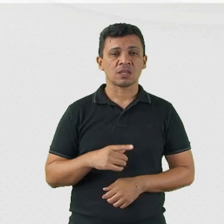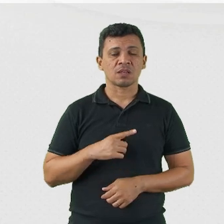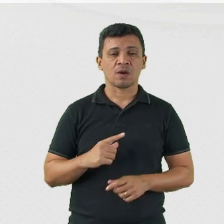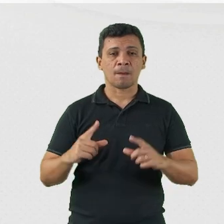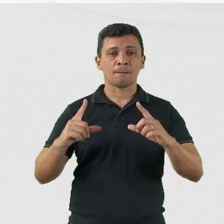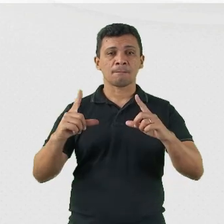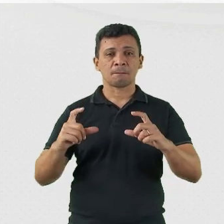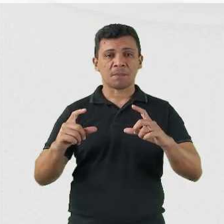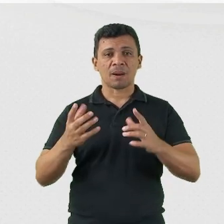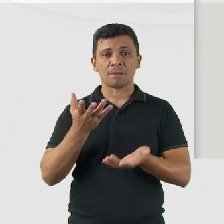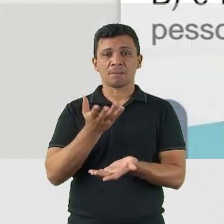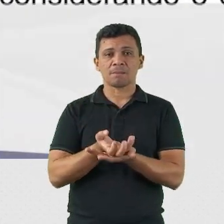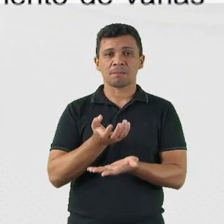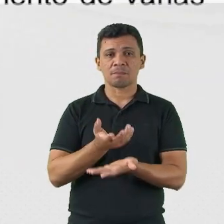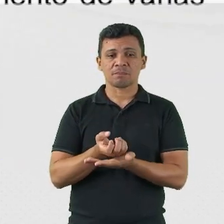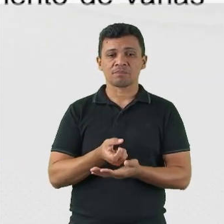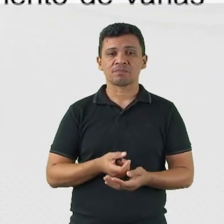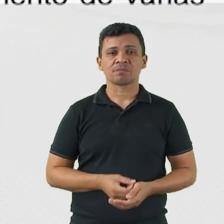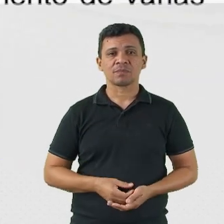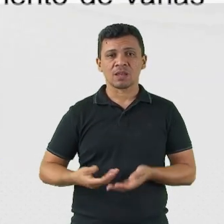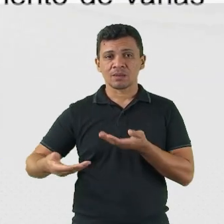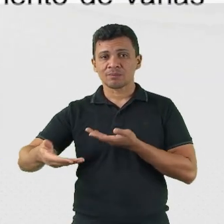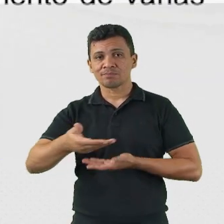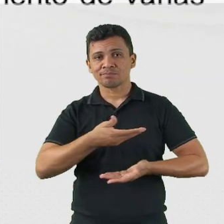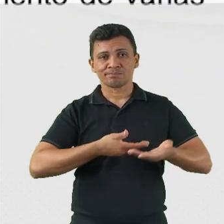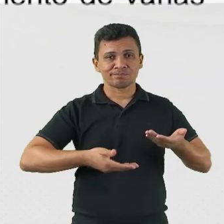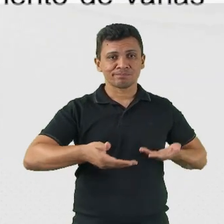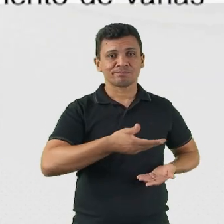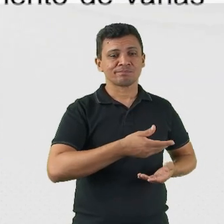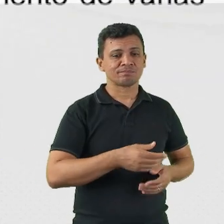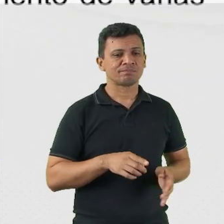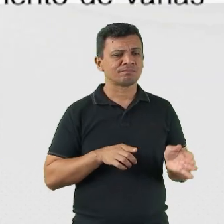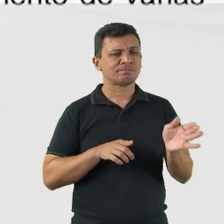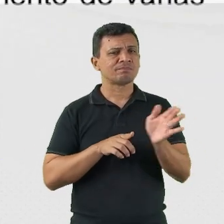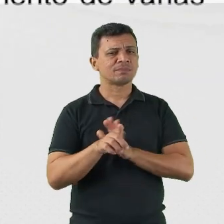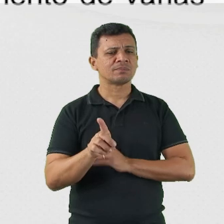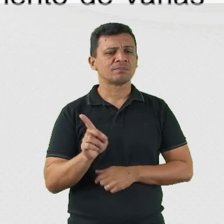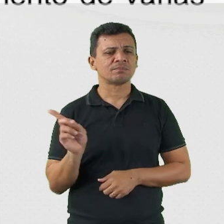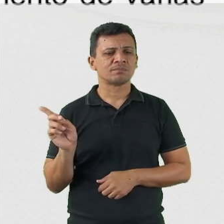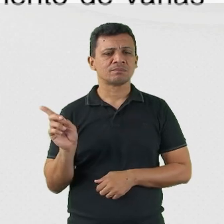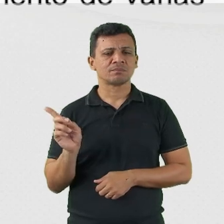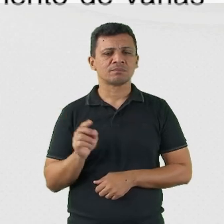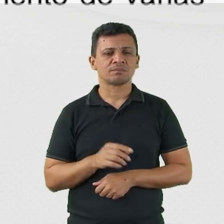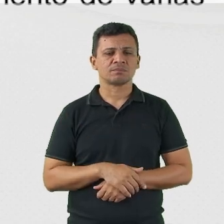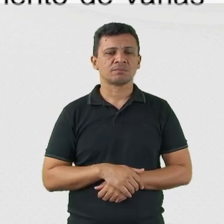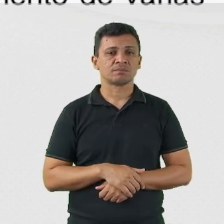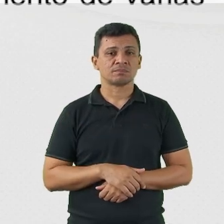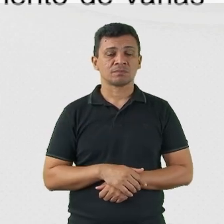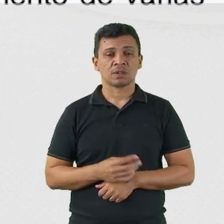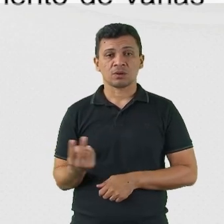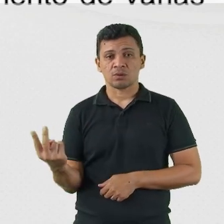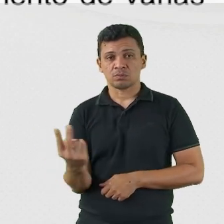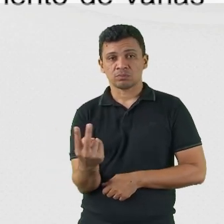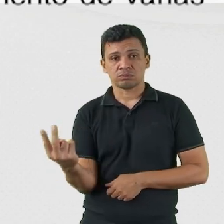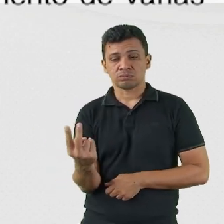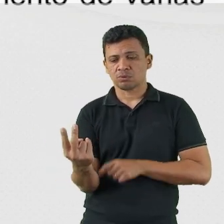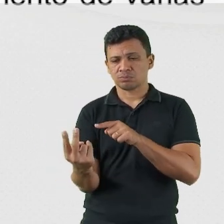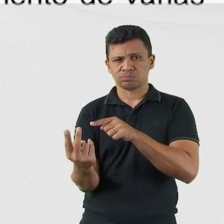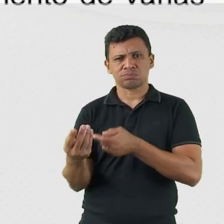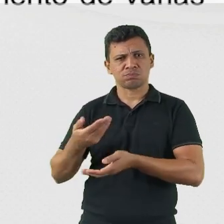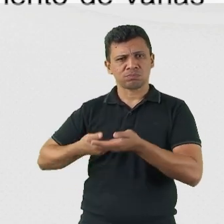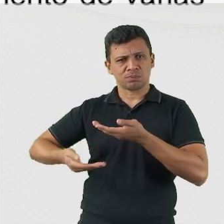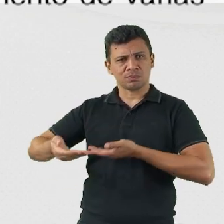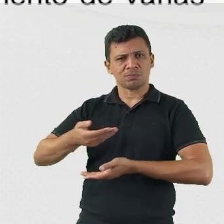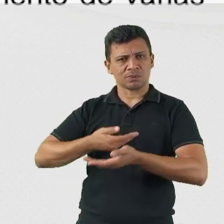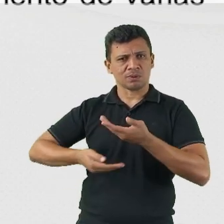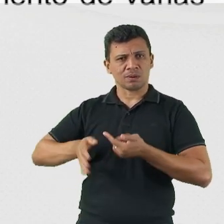que representa essas interações e aí nós temos a pergunta. Considerando a interação